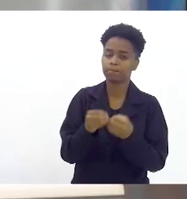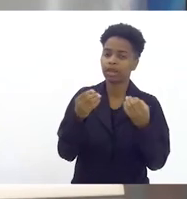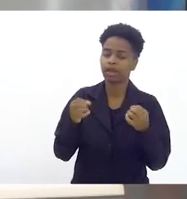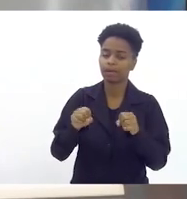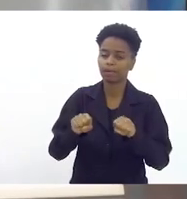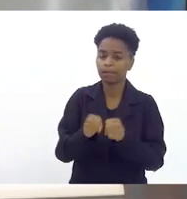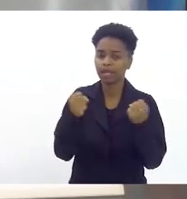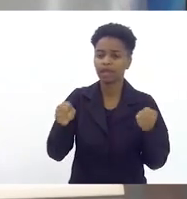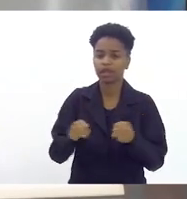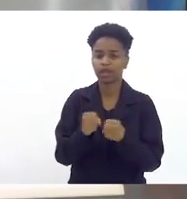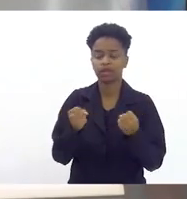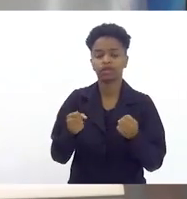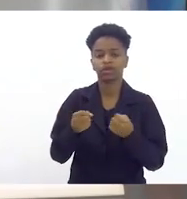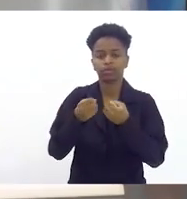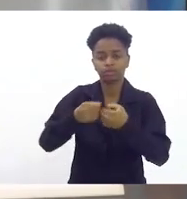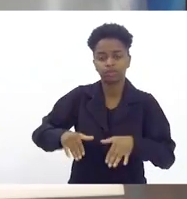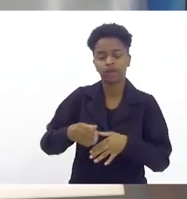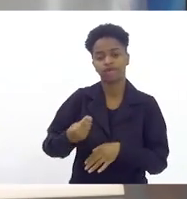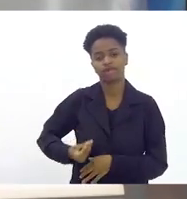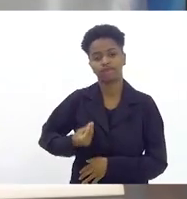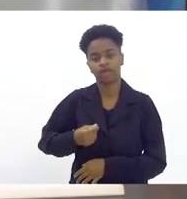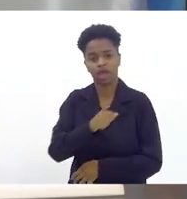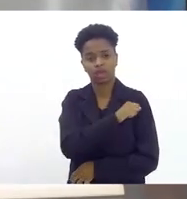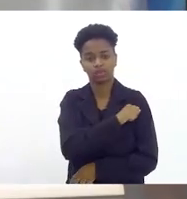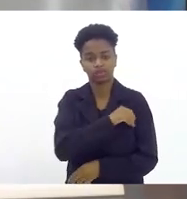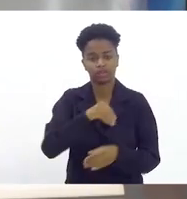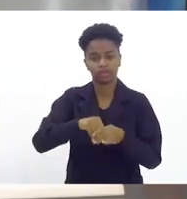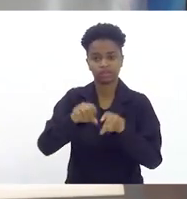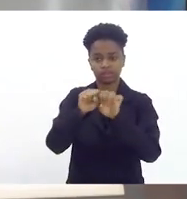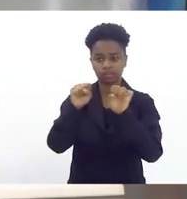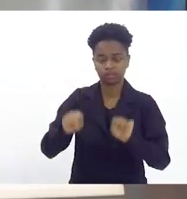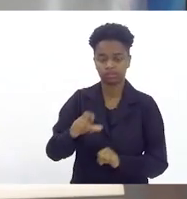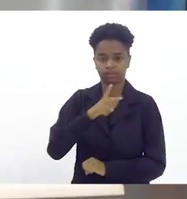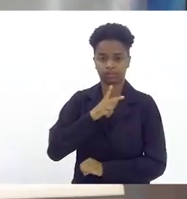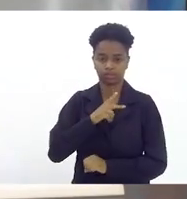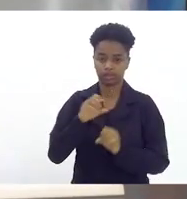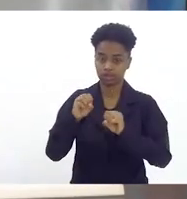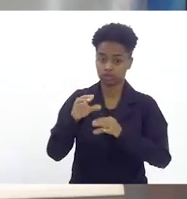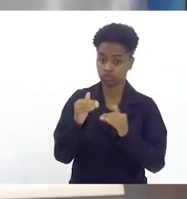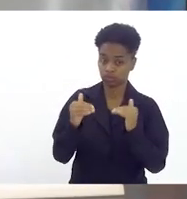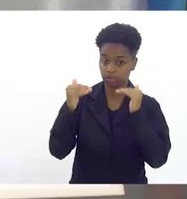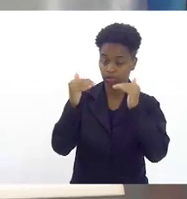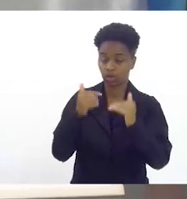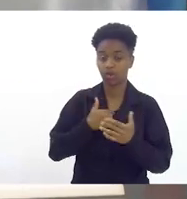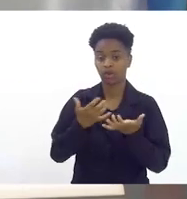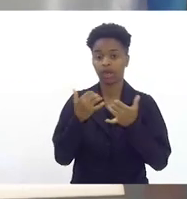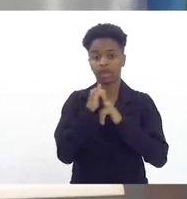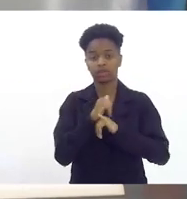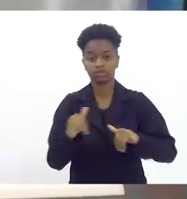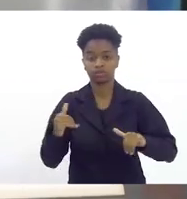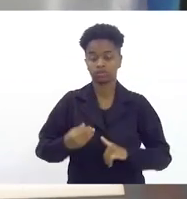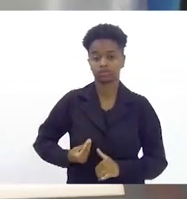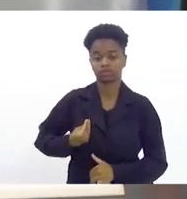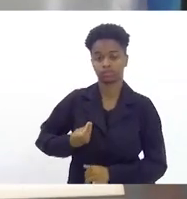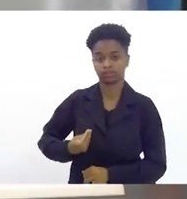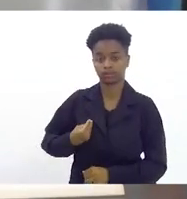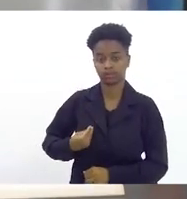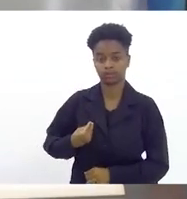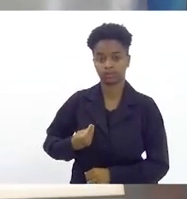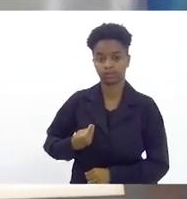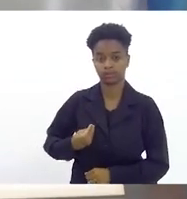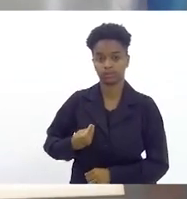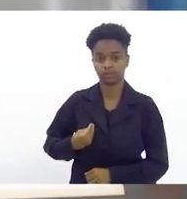a vida dos alunos desse sistema privado de ensino superior gostaria de anunciar que a presença